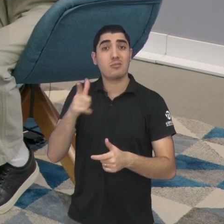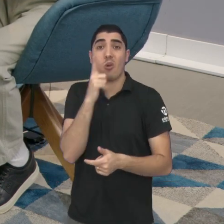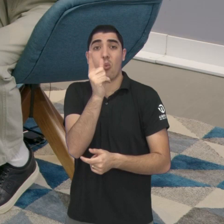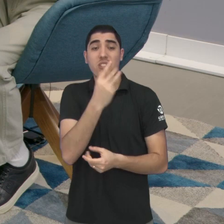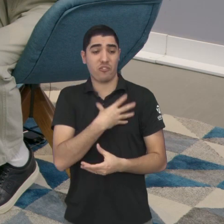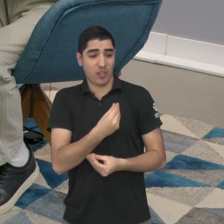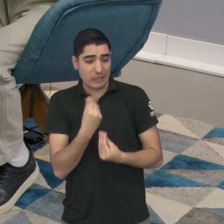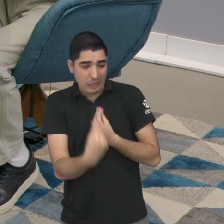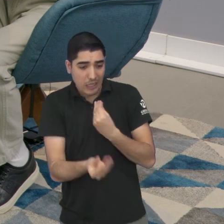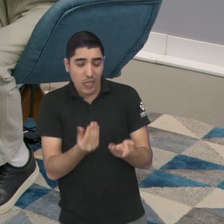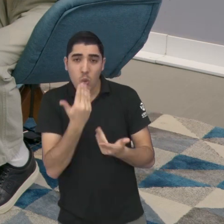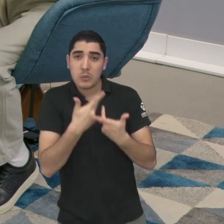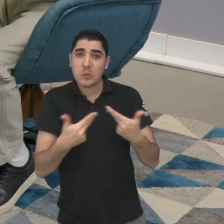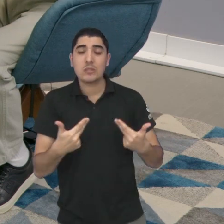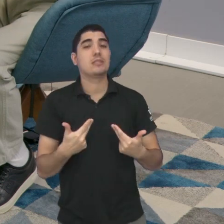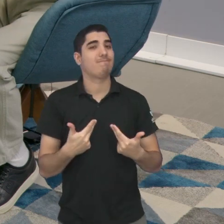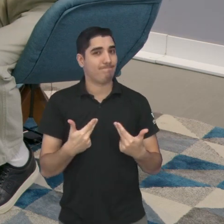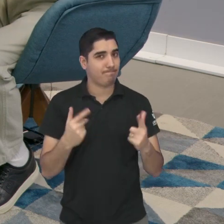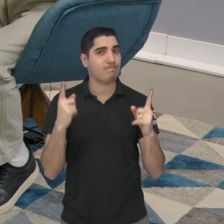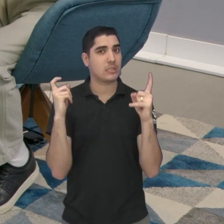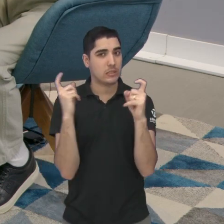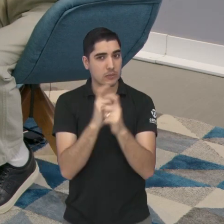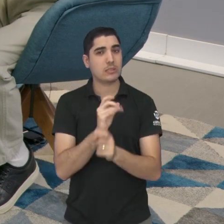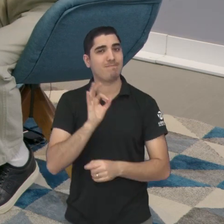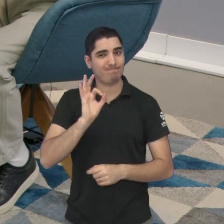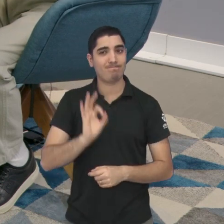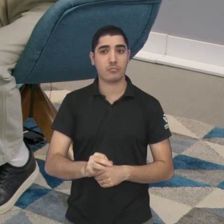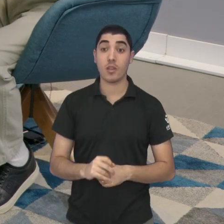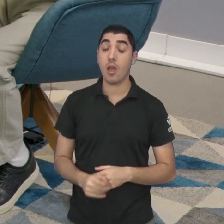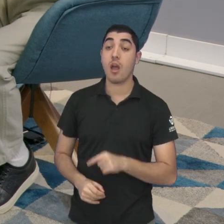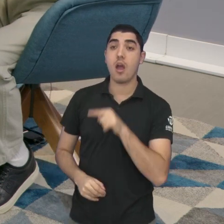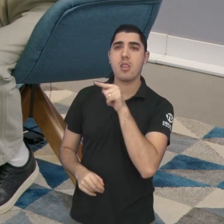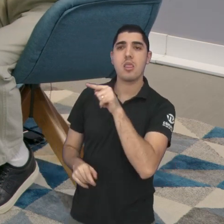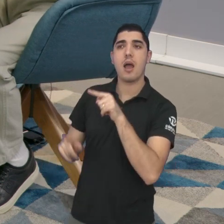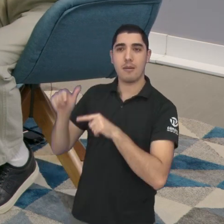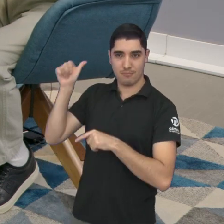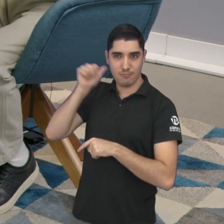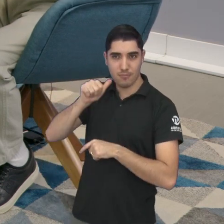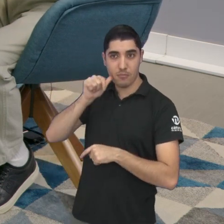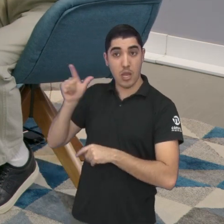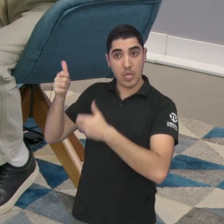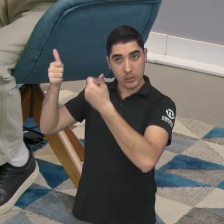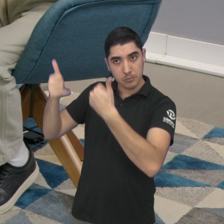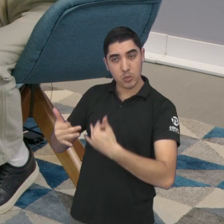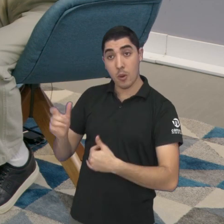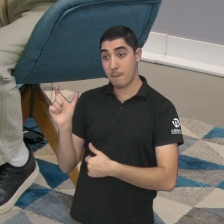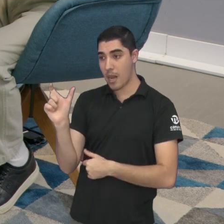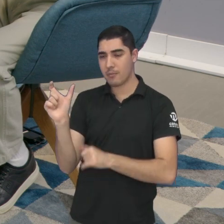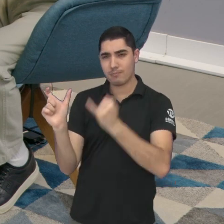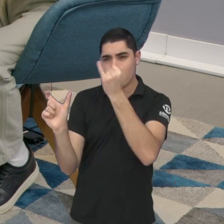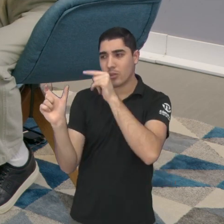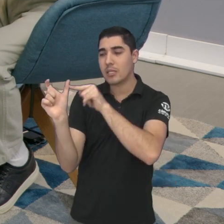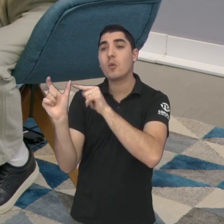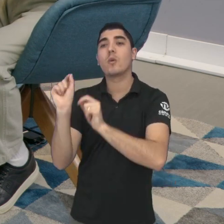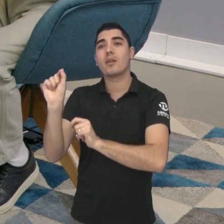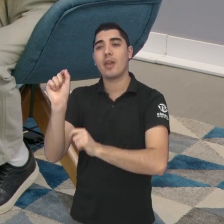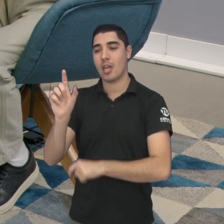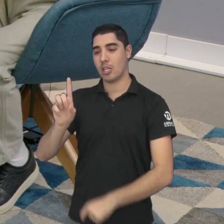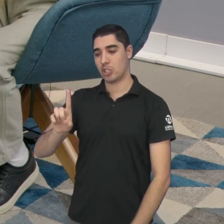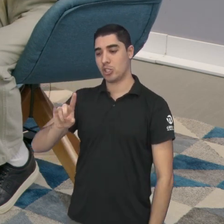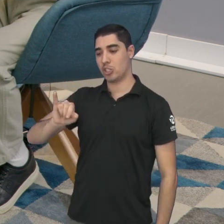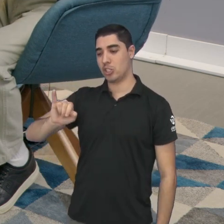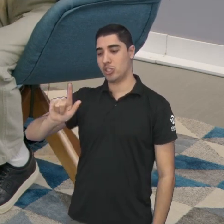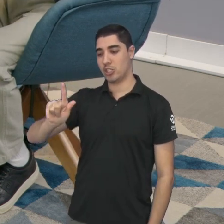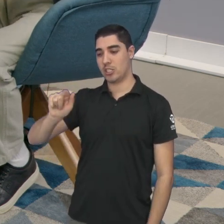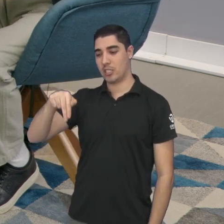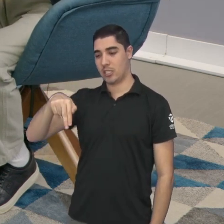para comer para os seus filhos é realmente Aliás, por isso, né? aliás, ela muito falou uma triste. palavra muito importante. Dignidade. O que é dignidade?